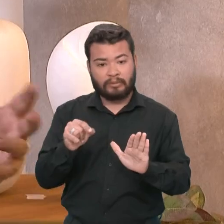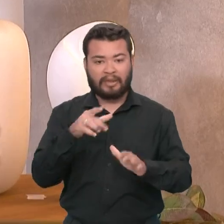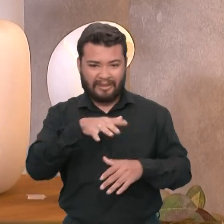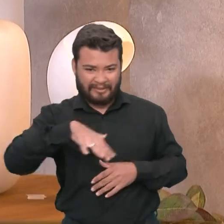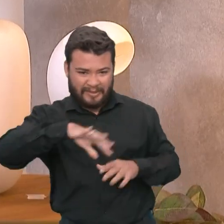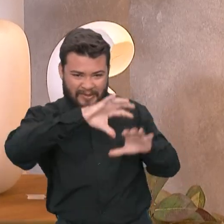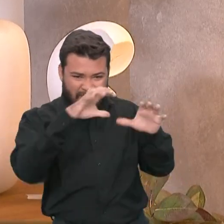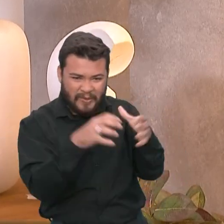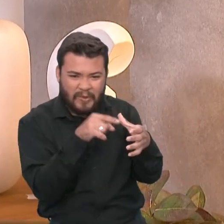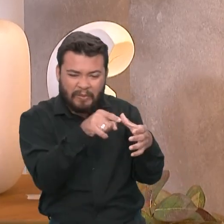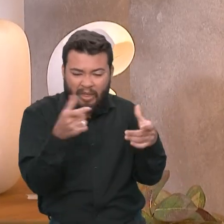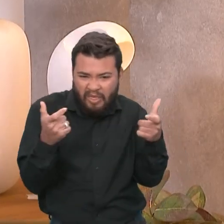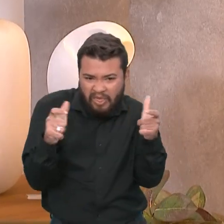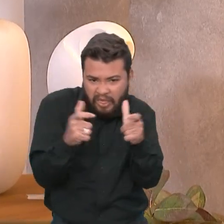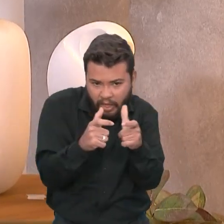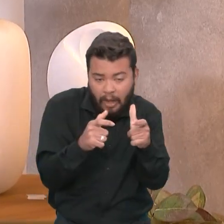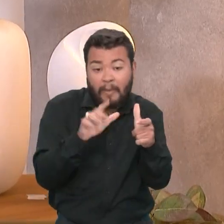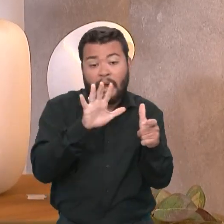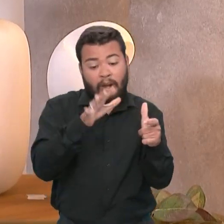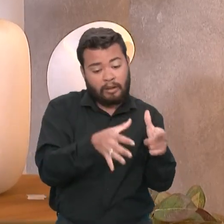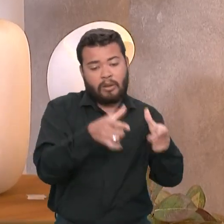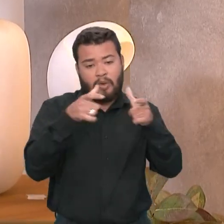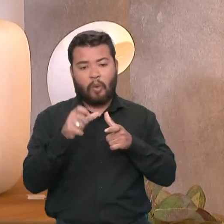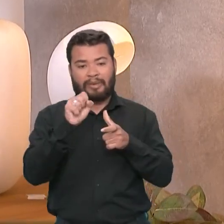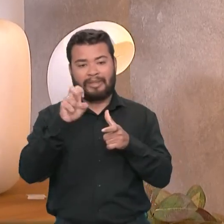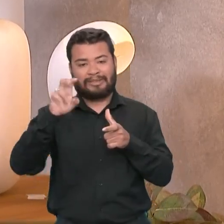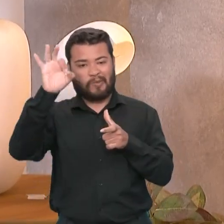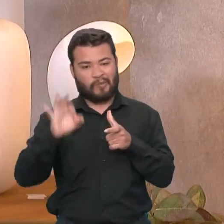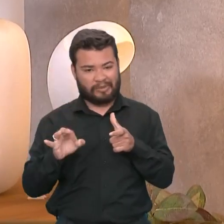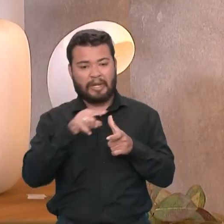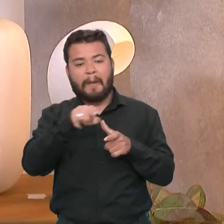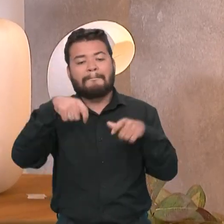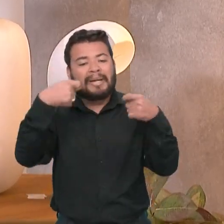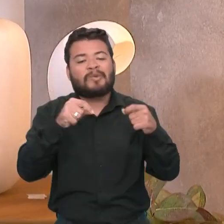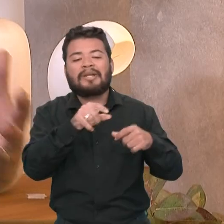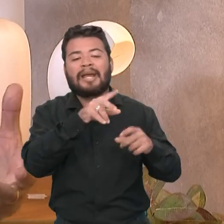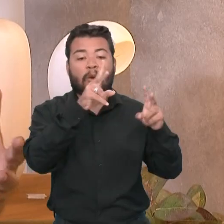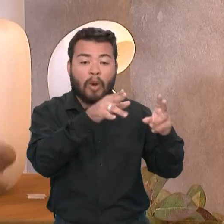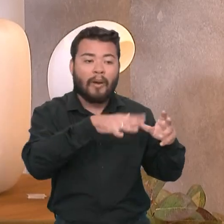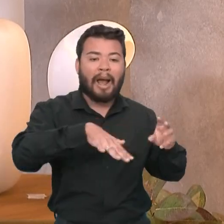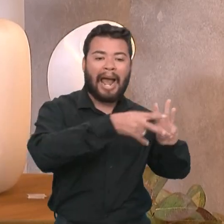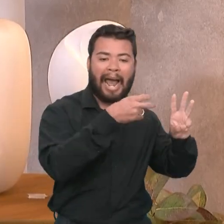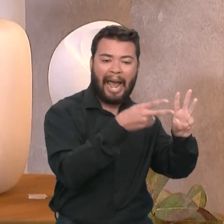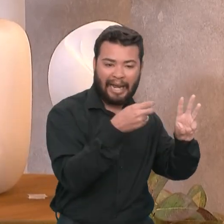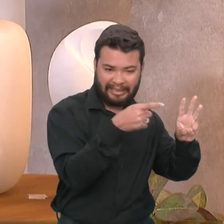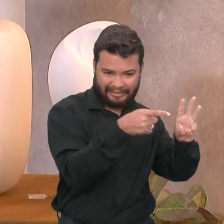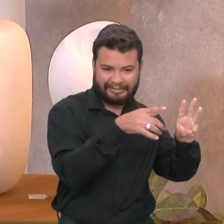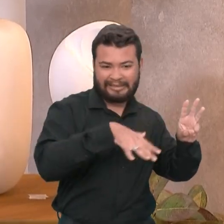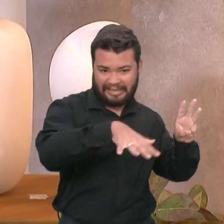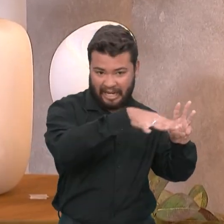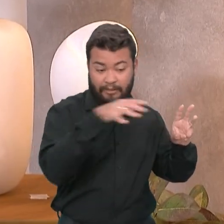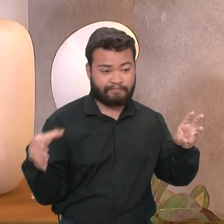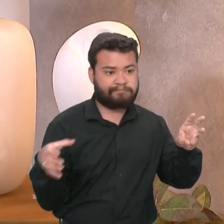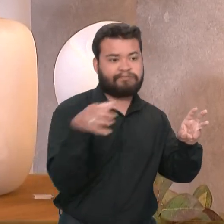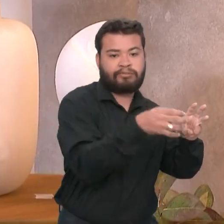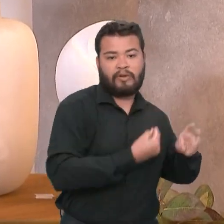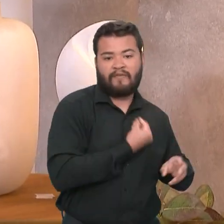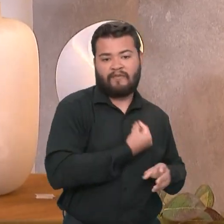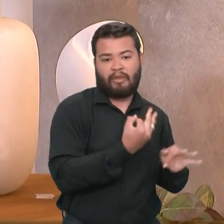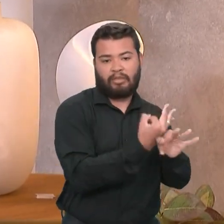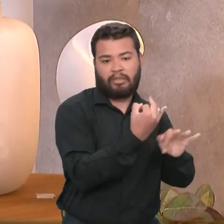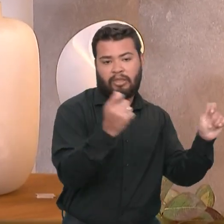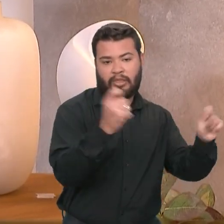ameaçadas dependem dessas áreas para se manter. Que o efeito sobre a quantidade de carbono que essas terras, inclusive as do marco